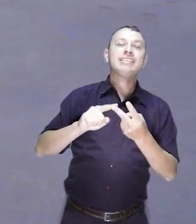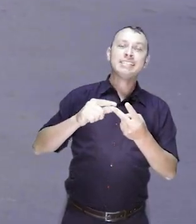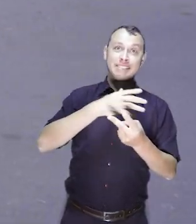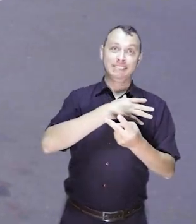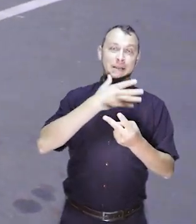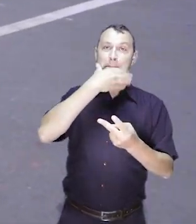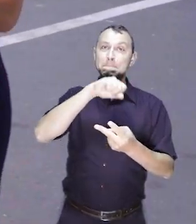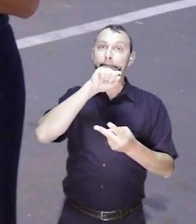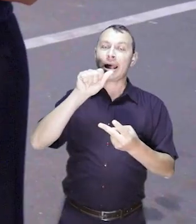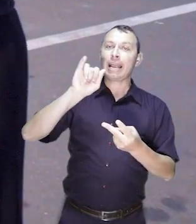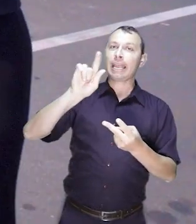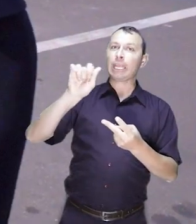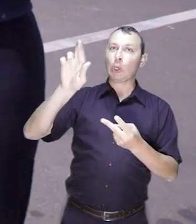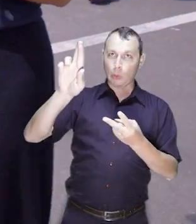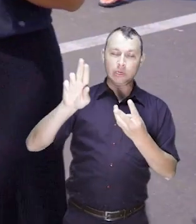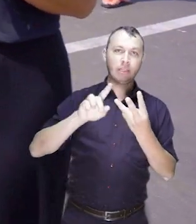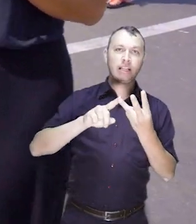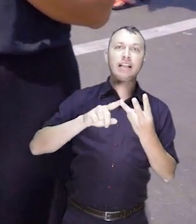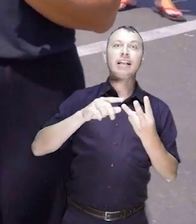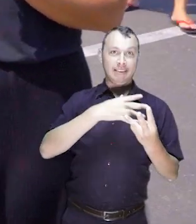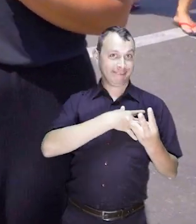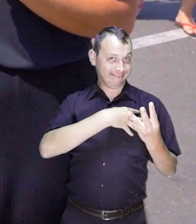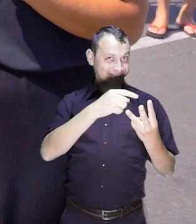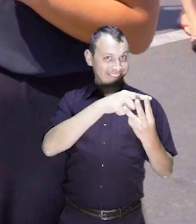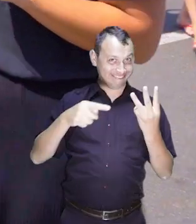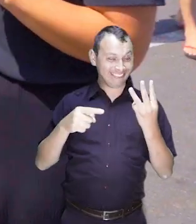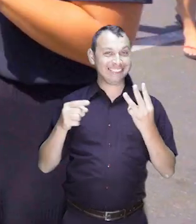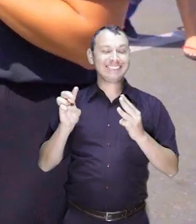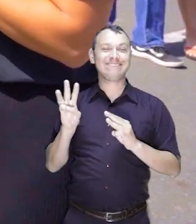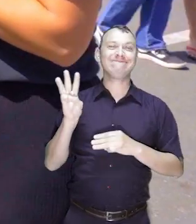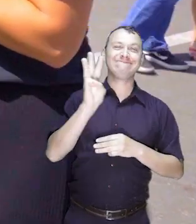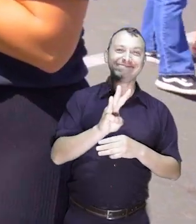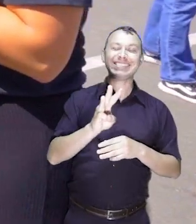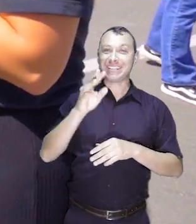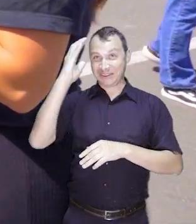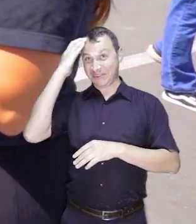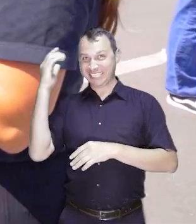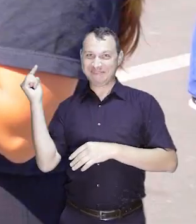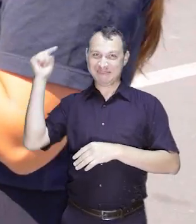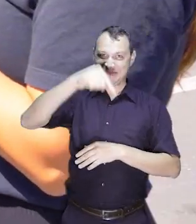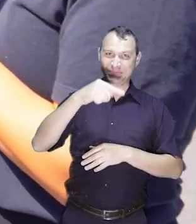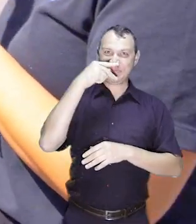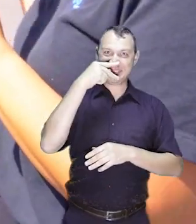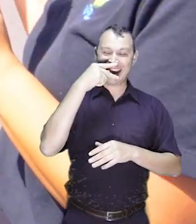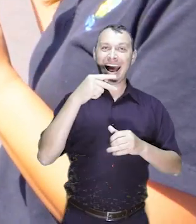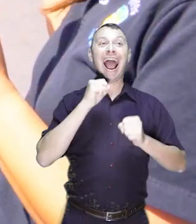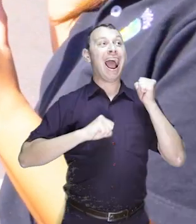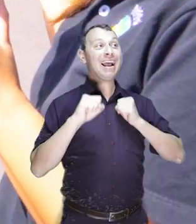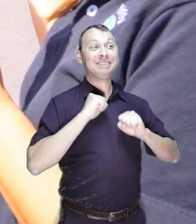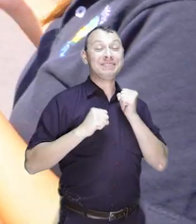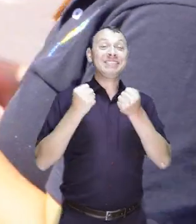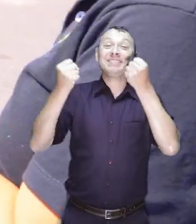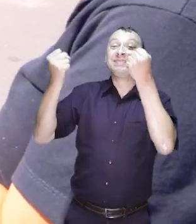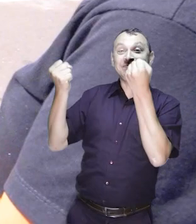a família aqui reunida de Curitiba para assistir essa apresentação aqui em Pinhais. Conta pra gente qual a expectativa para acompanhar